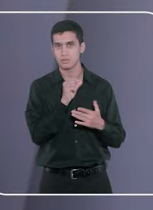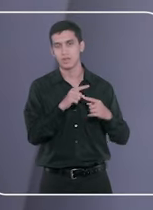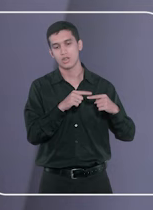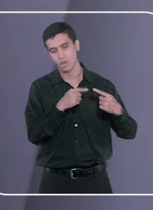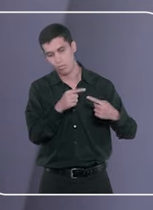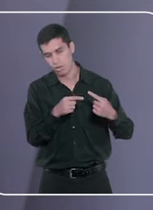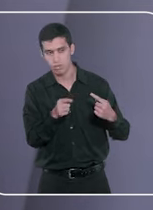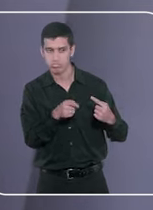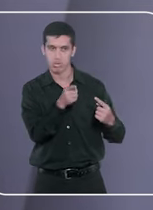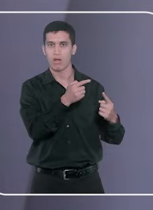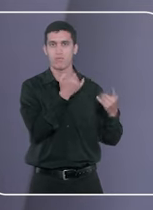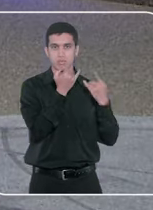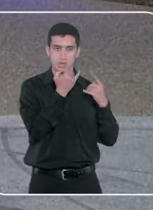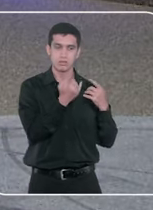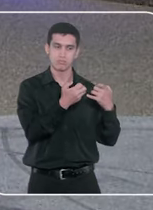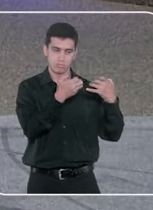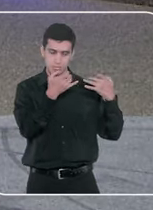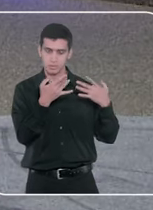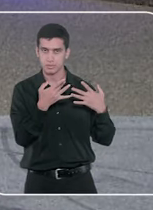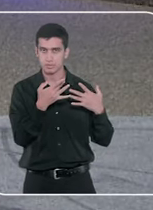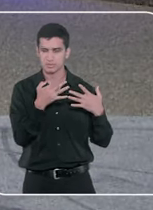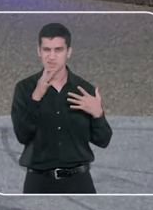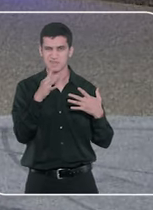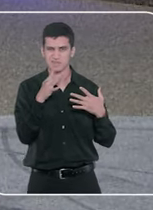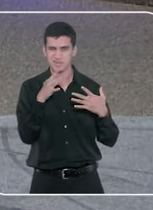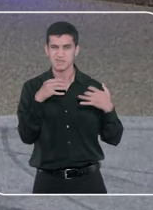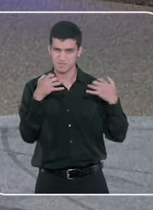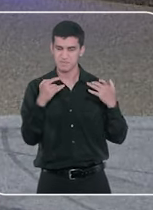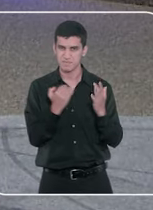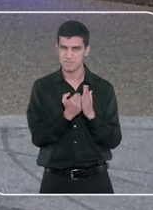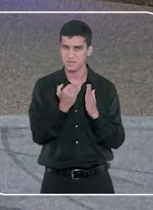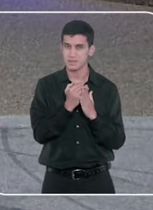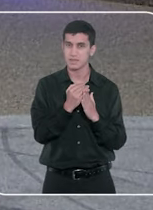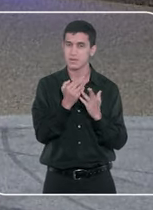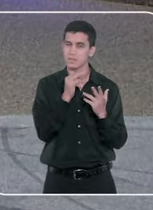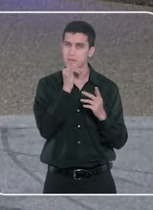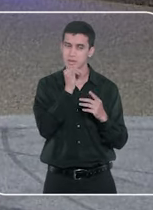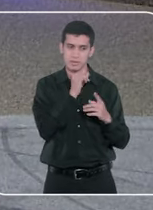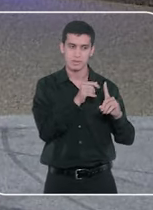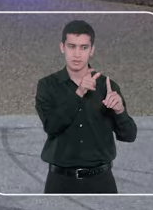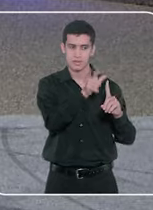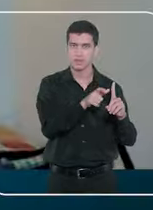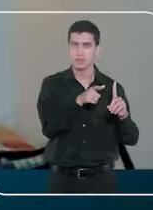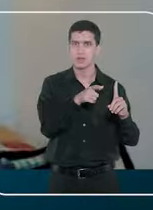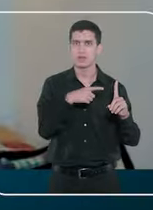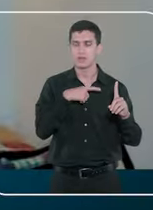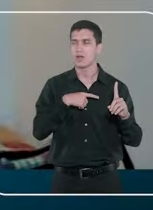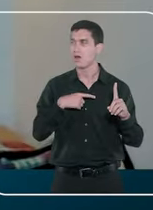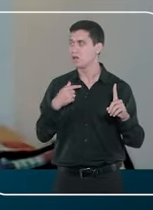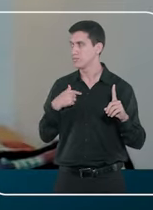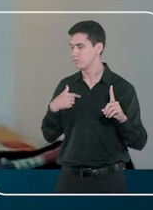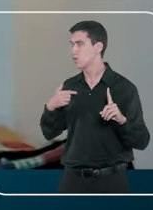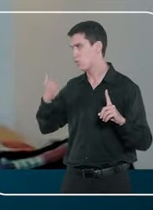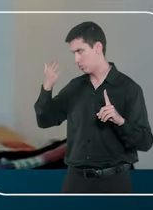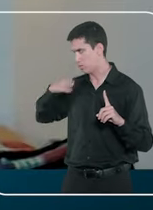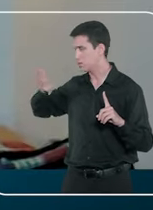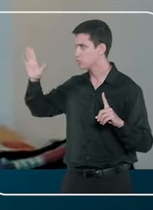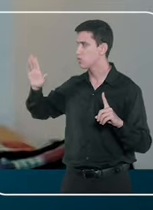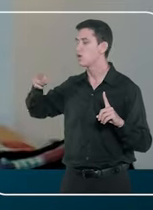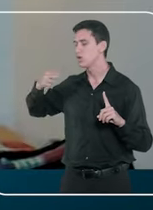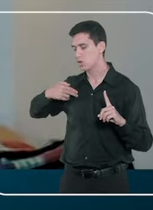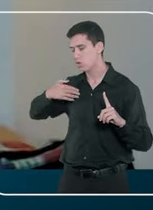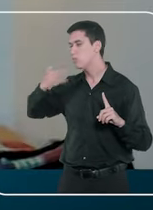dessa colaboração. Falando grosso modo, Fátima, é como se o colaborador fizesse uma série de promessas ou indicasse